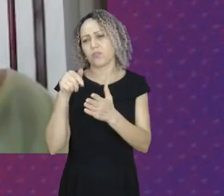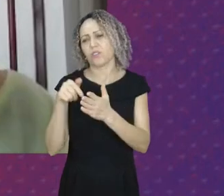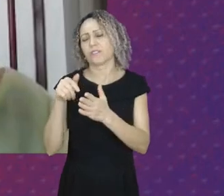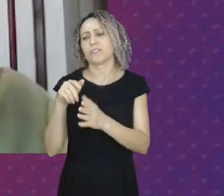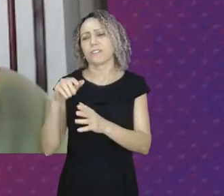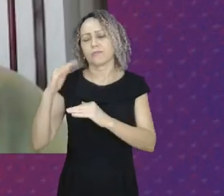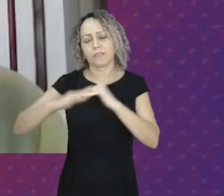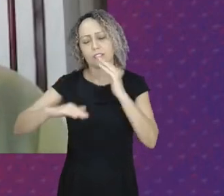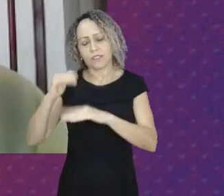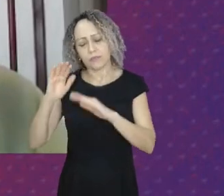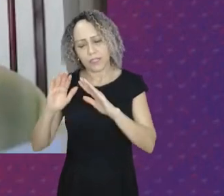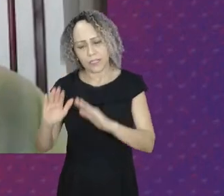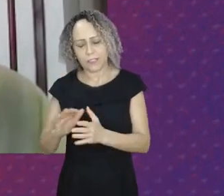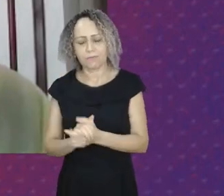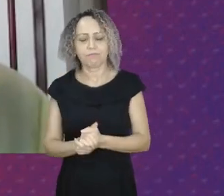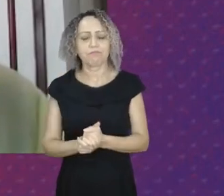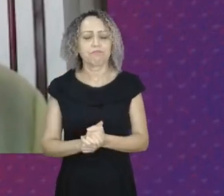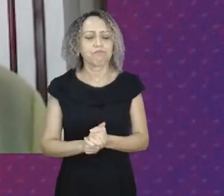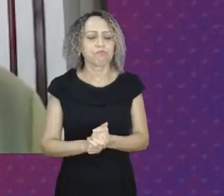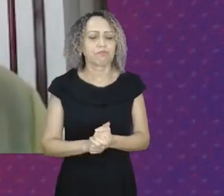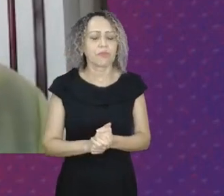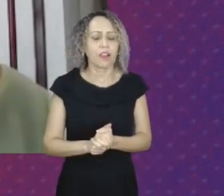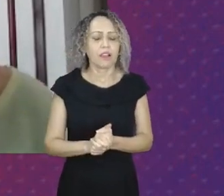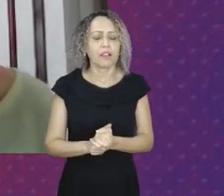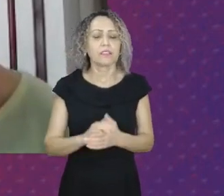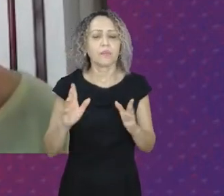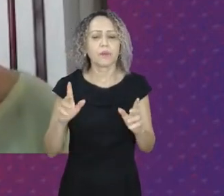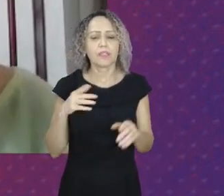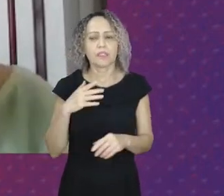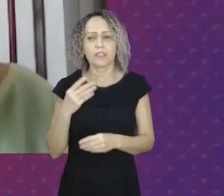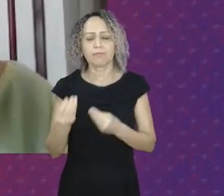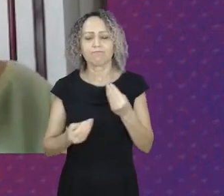já encerrando para realçar, então, que